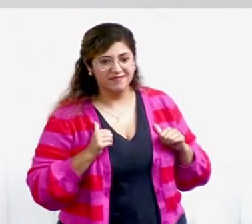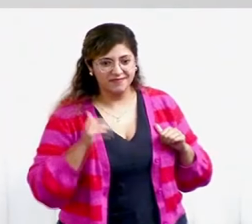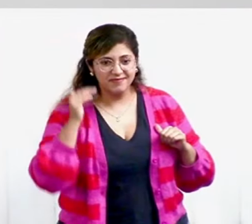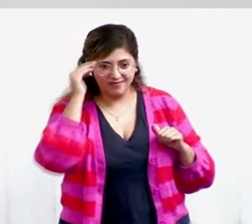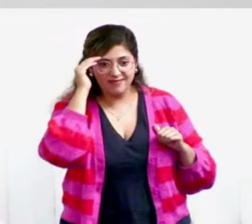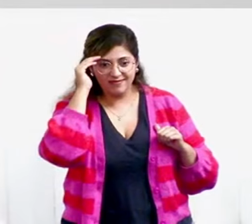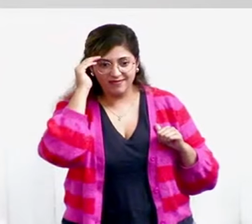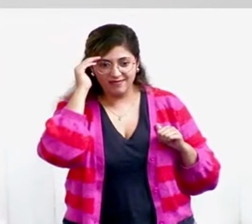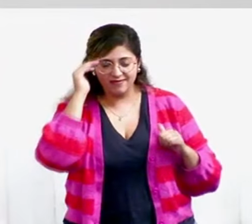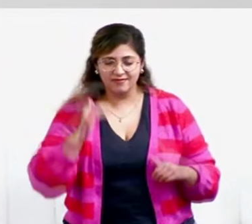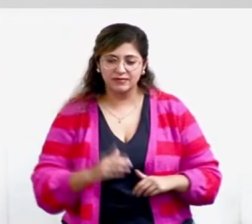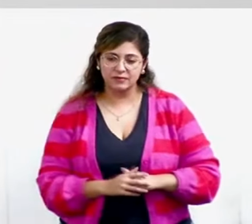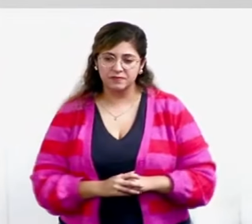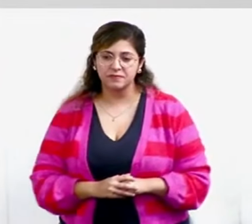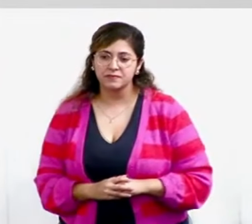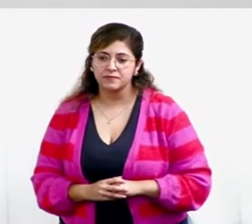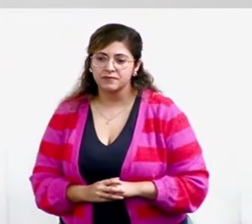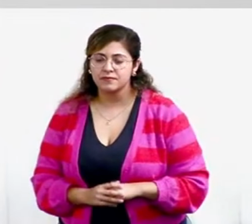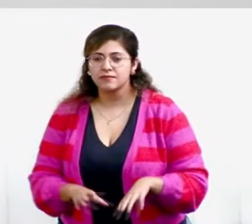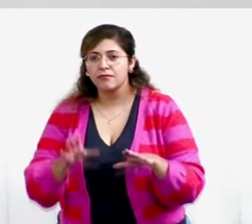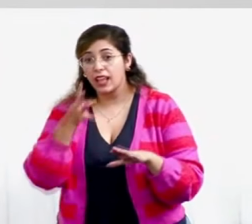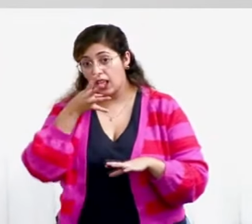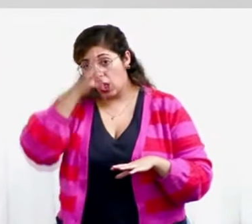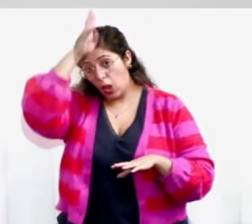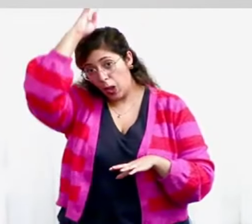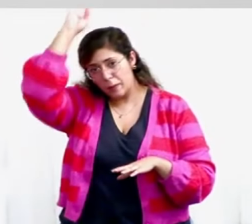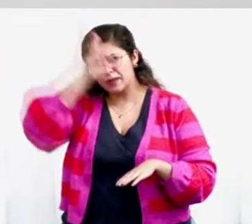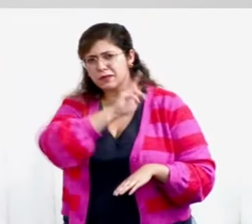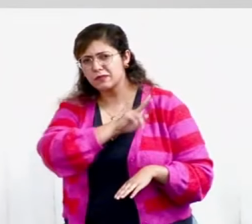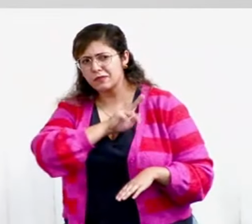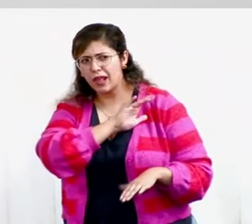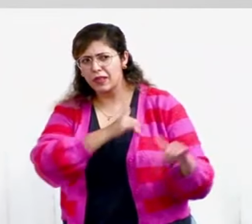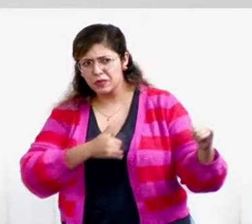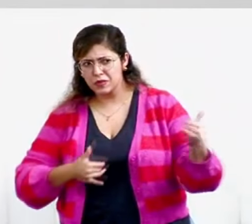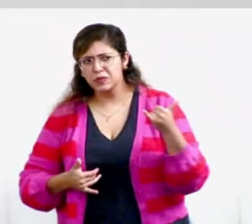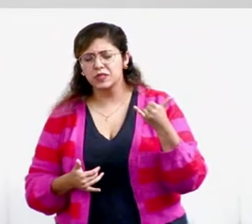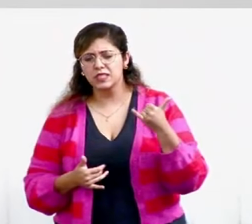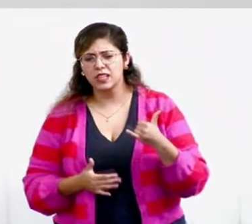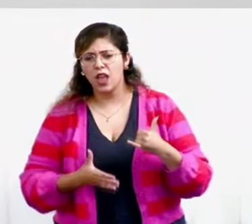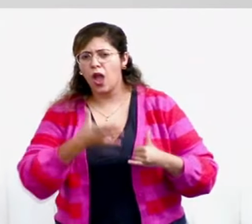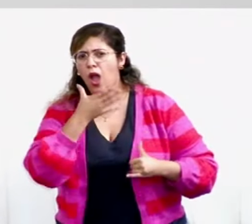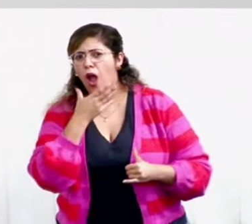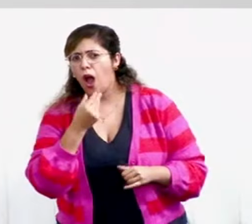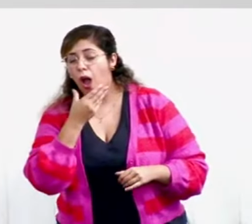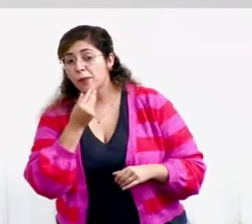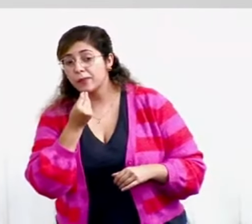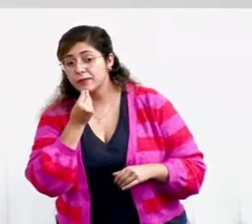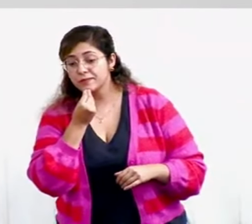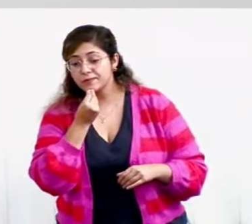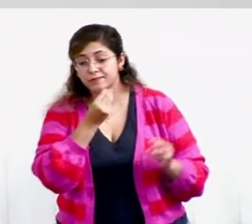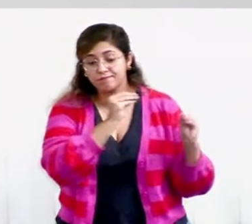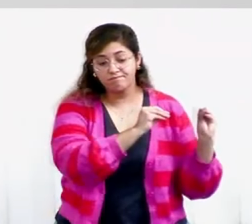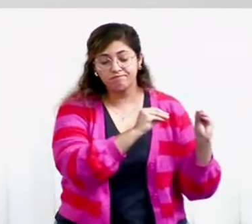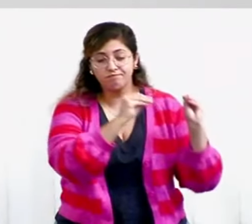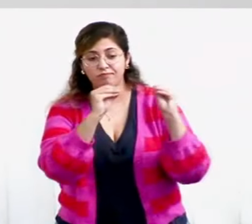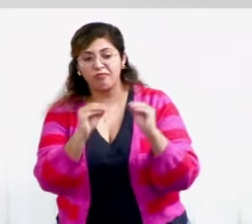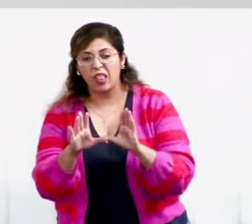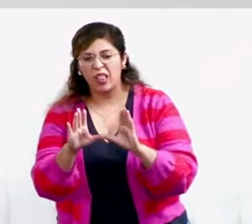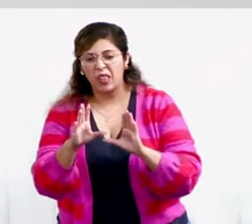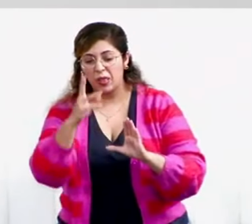soberbo. Em Romanos, Paulo fala dos homens que foram entregues por suas